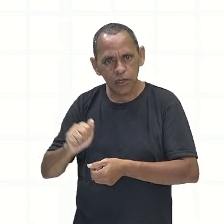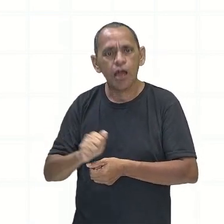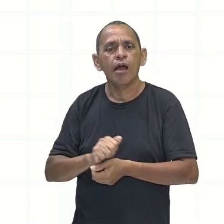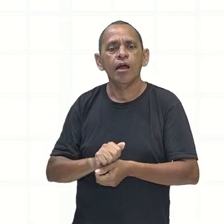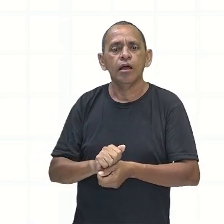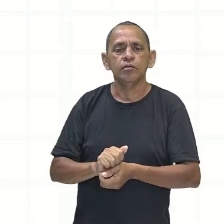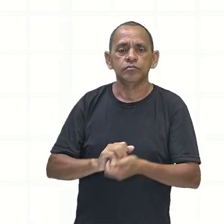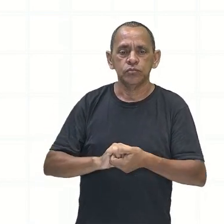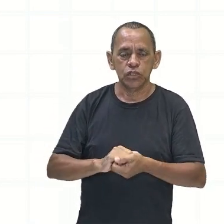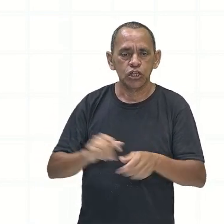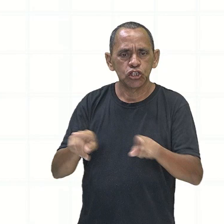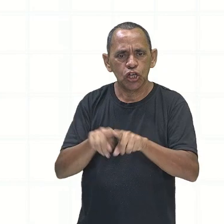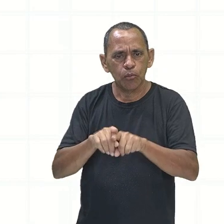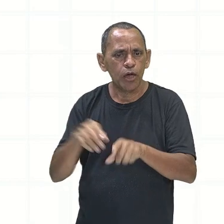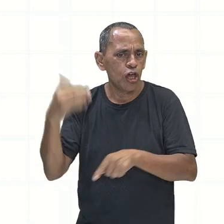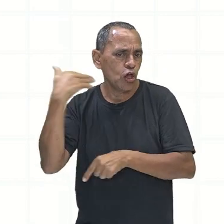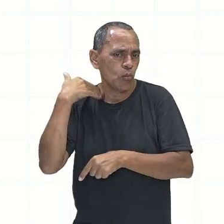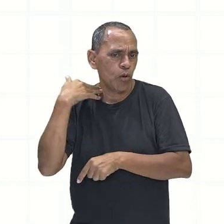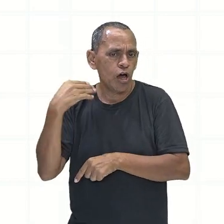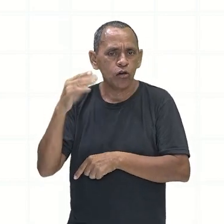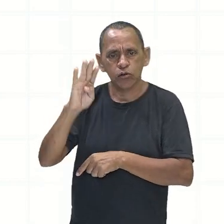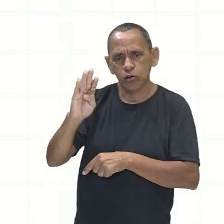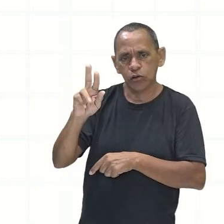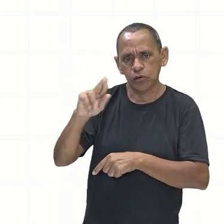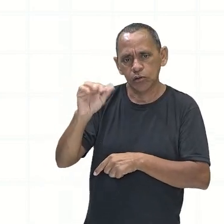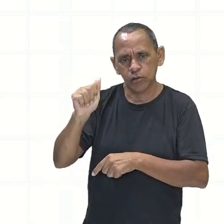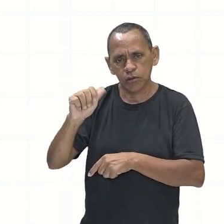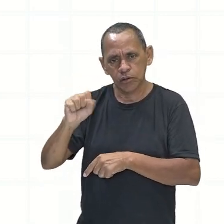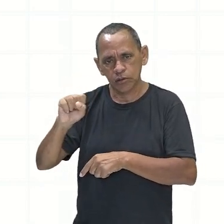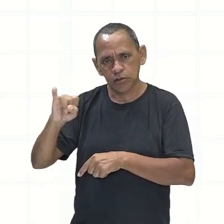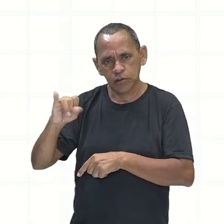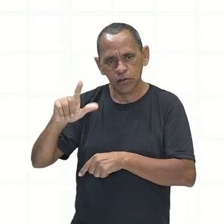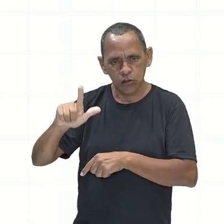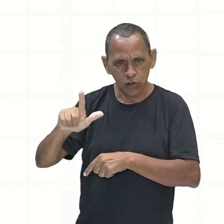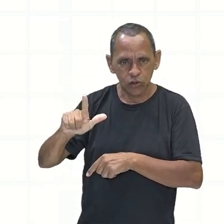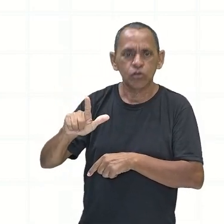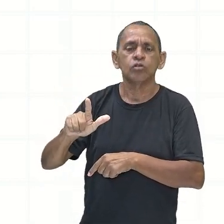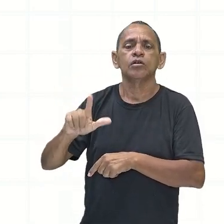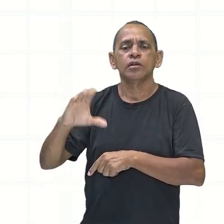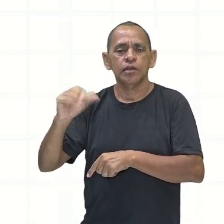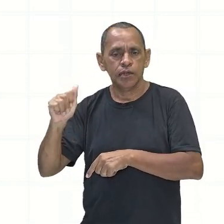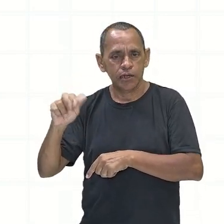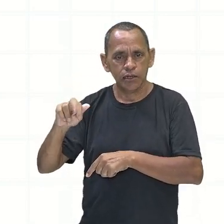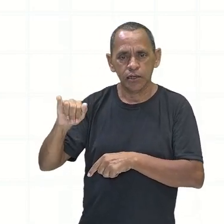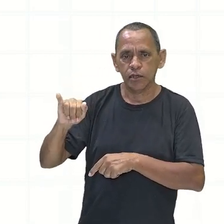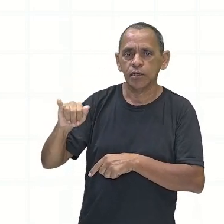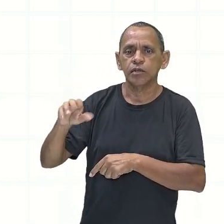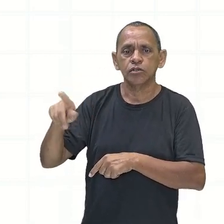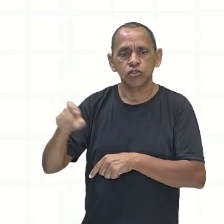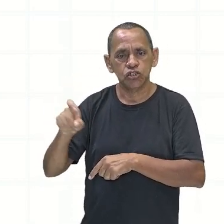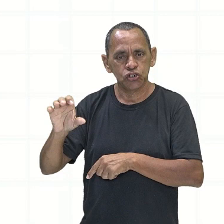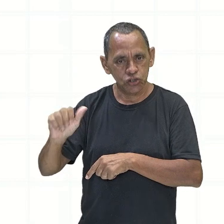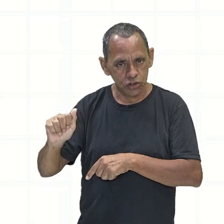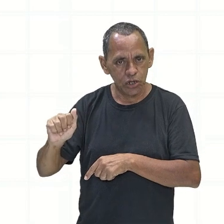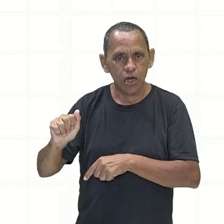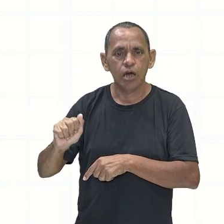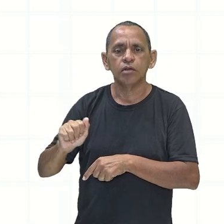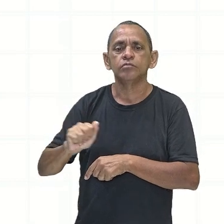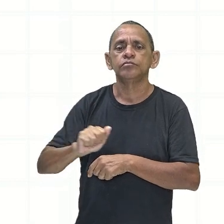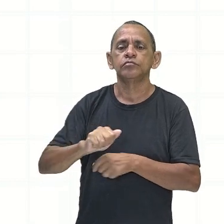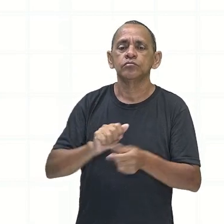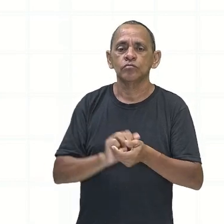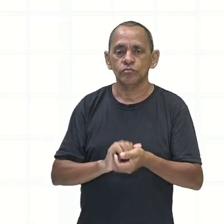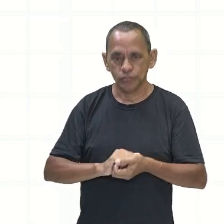Brasil, Caixa Econômica, né? Então, aí nós vamos ter uma sequência de nomes próprios. Os substantivos